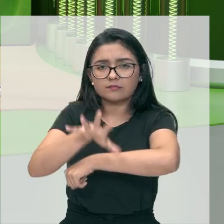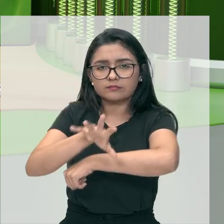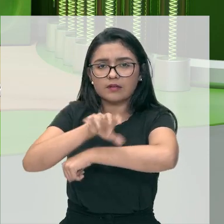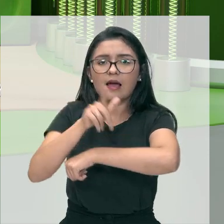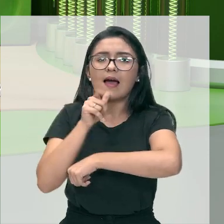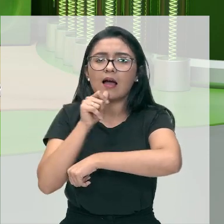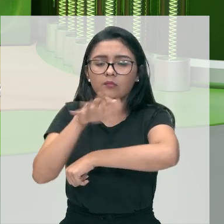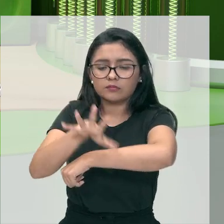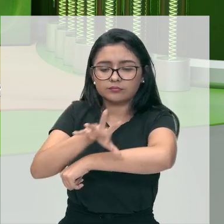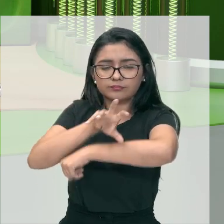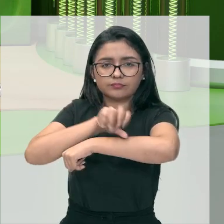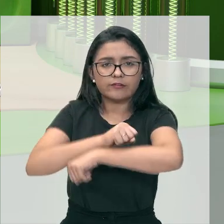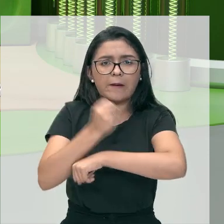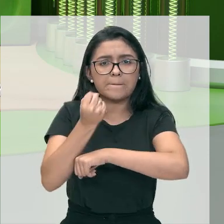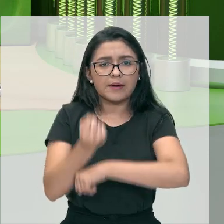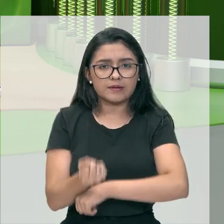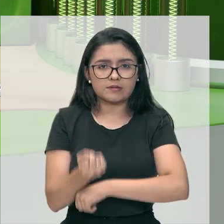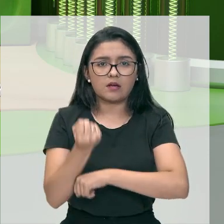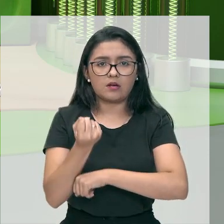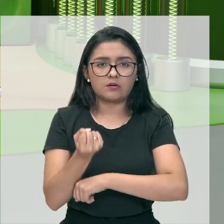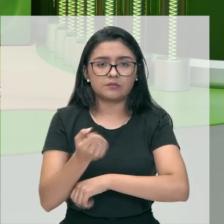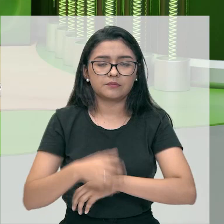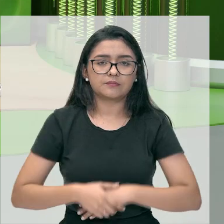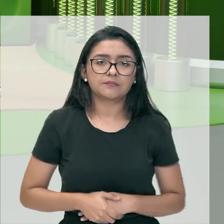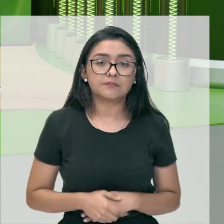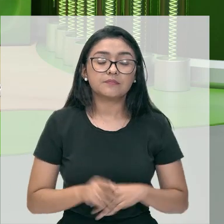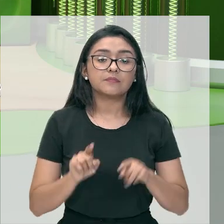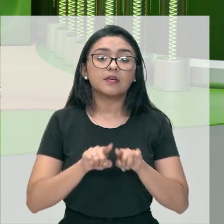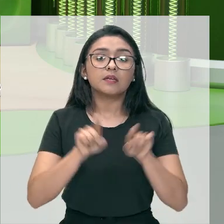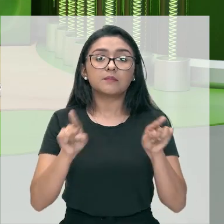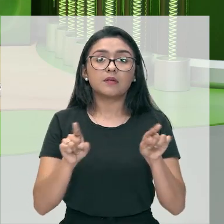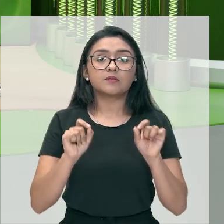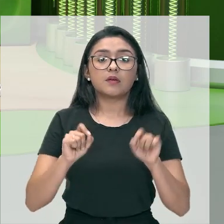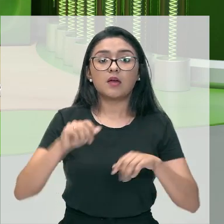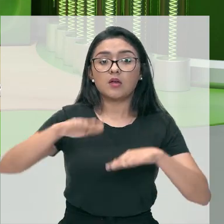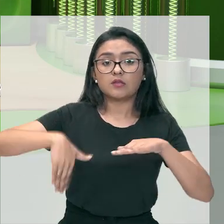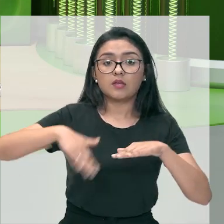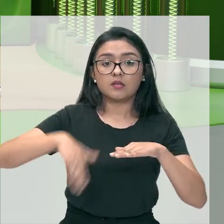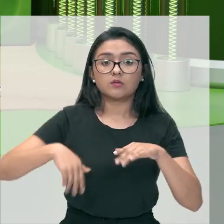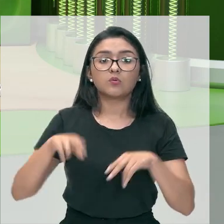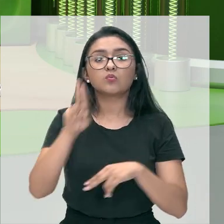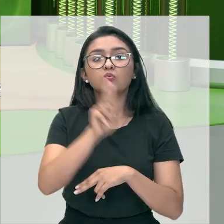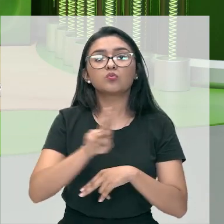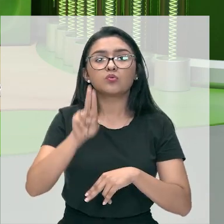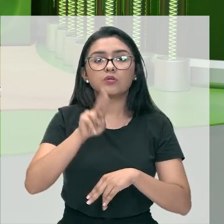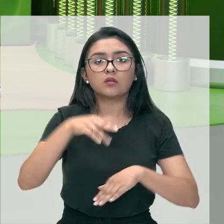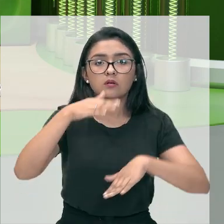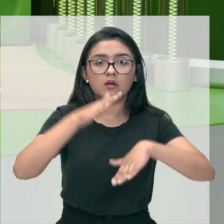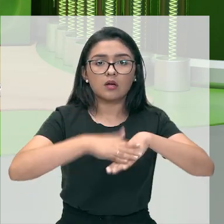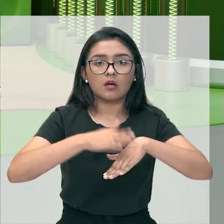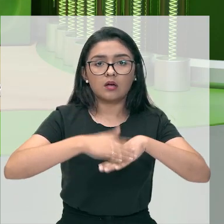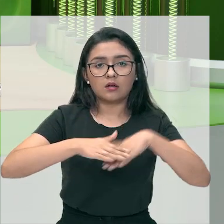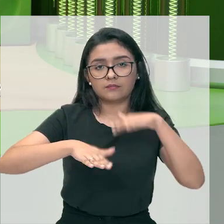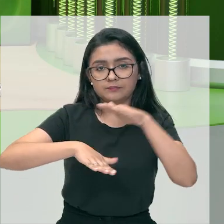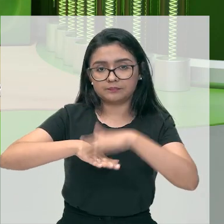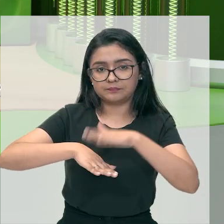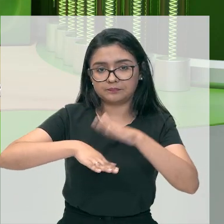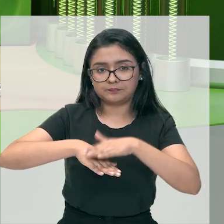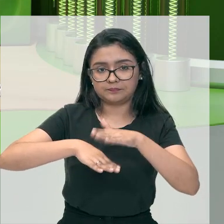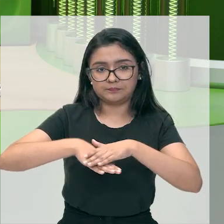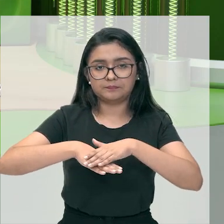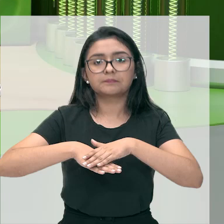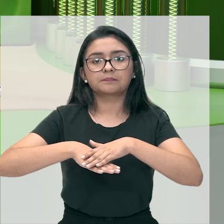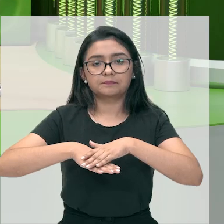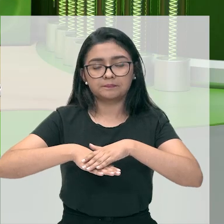penas fiquem encharcadas e eles não fiquem muito pesados. E aí eles nadam, olha, utilizando ali as patas, você pode observar. As